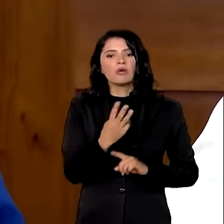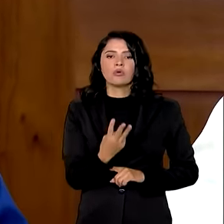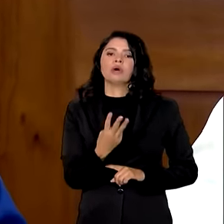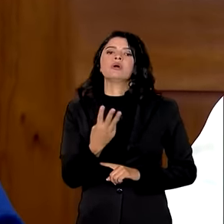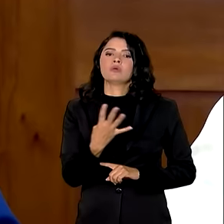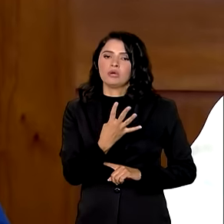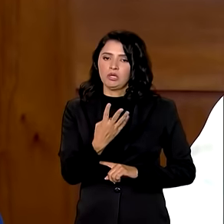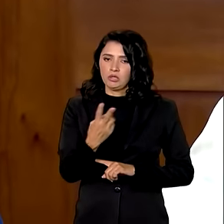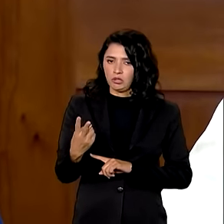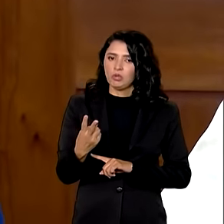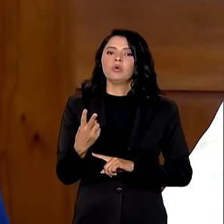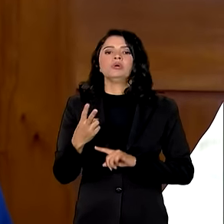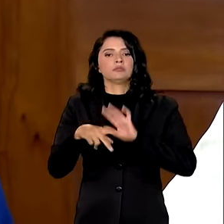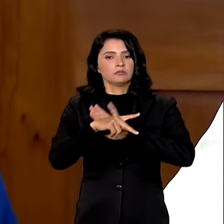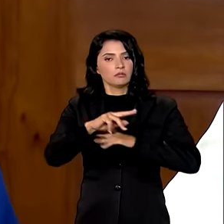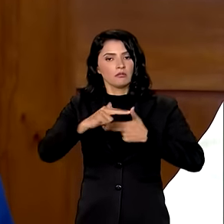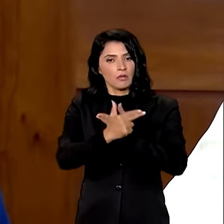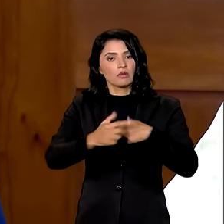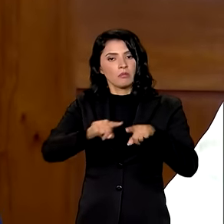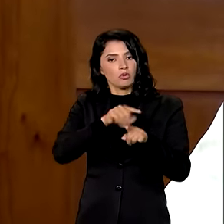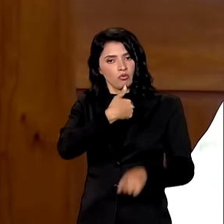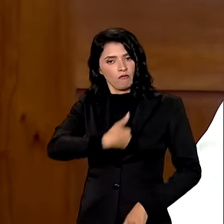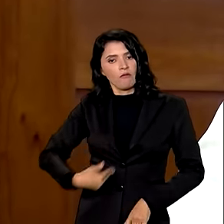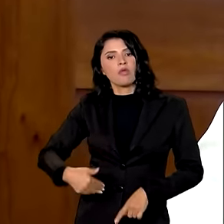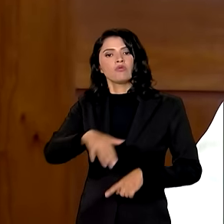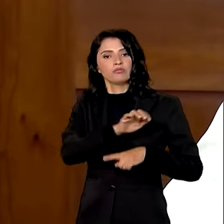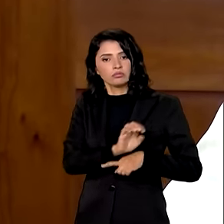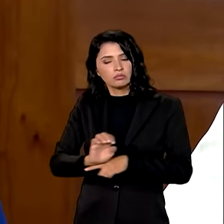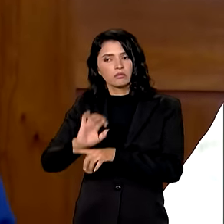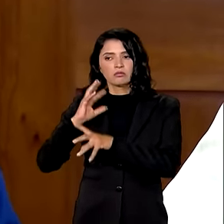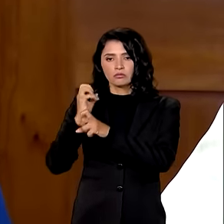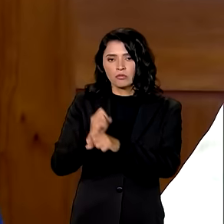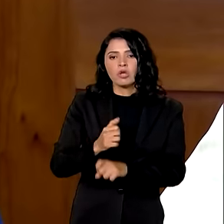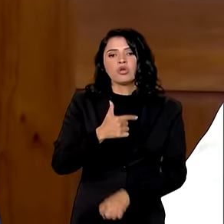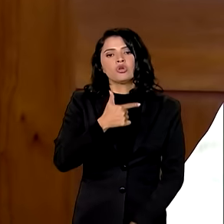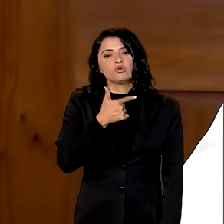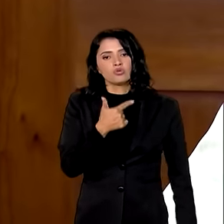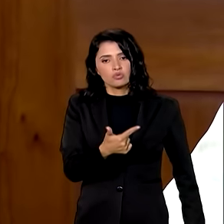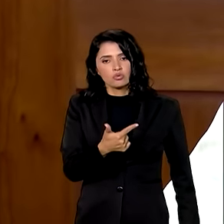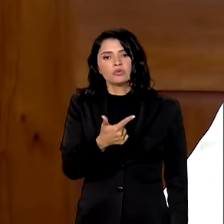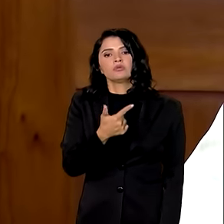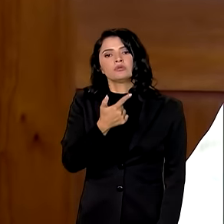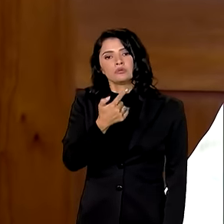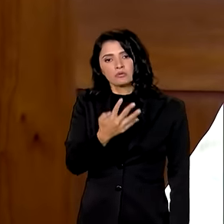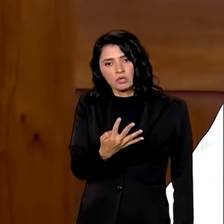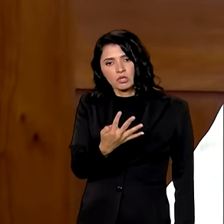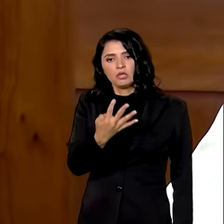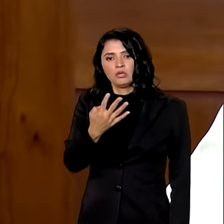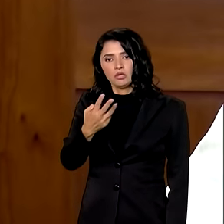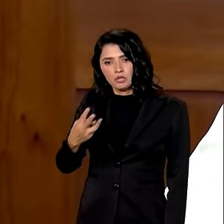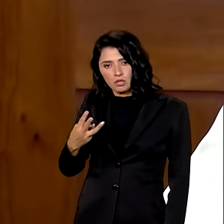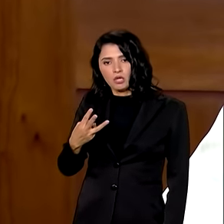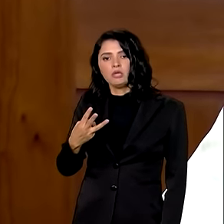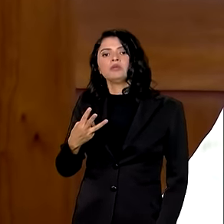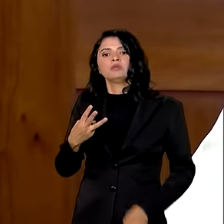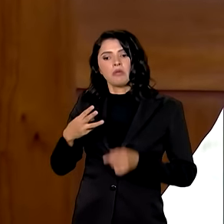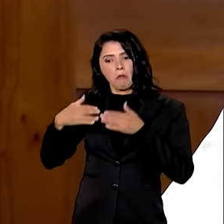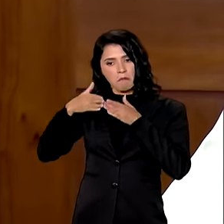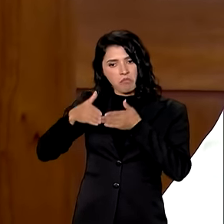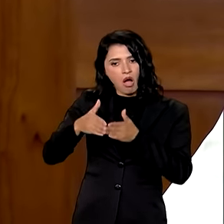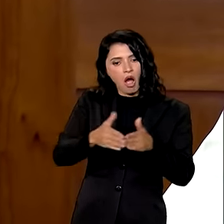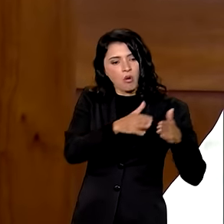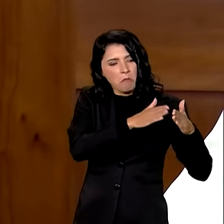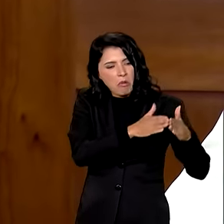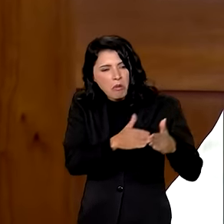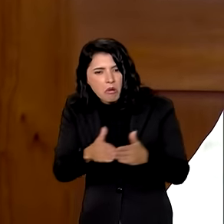Armadas e dos governos estaduais, em torno de 243 embarcações, das